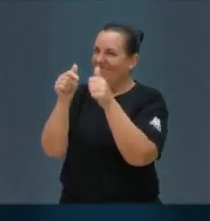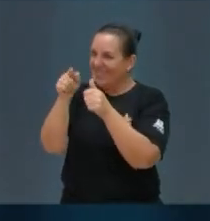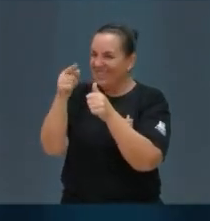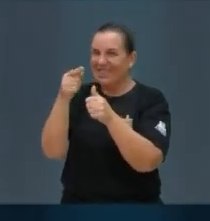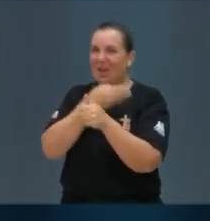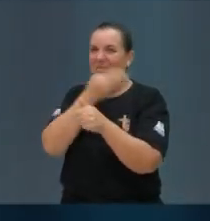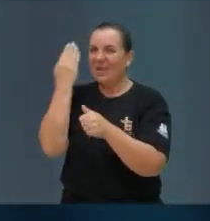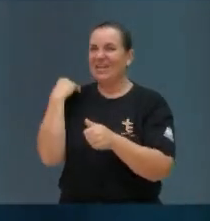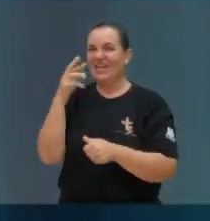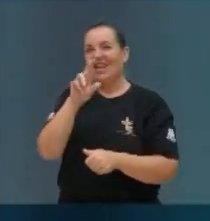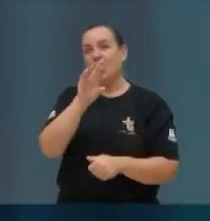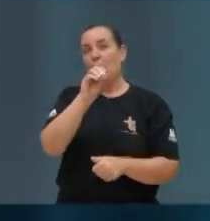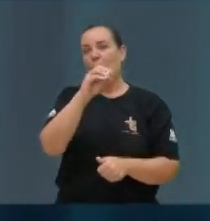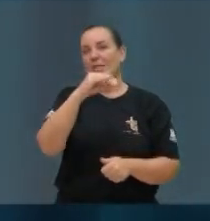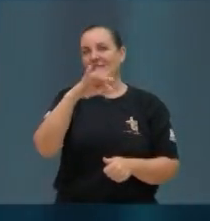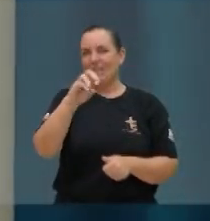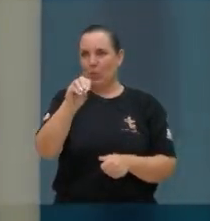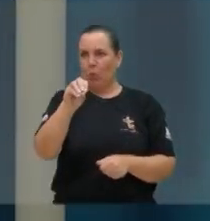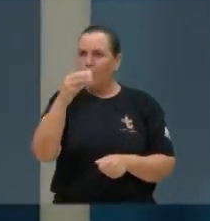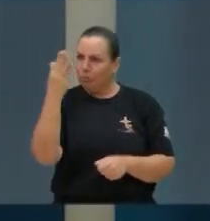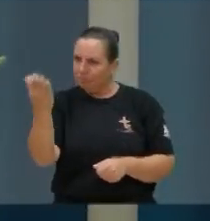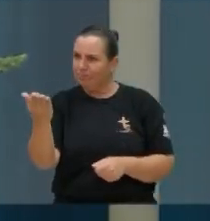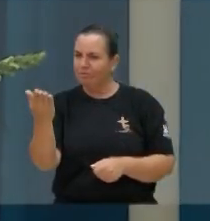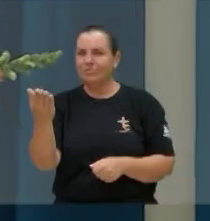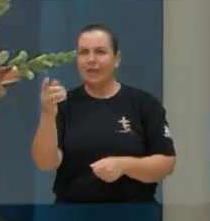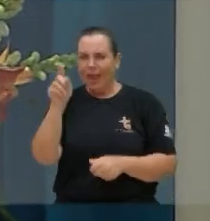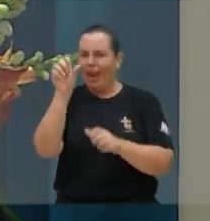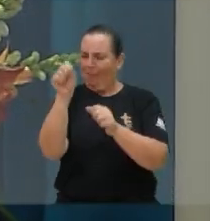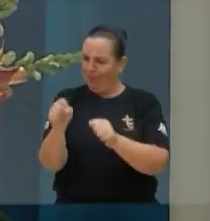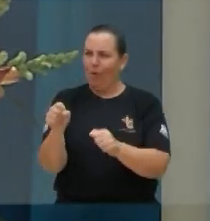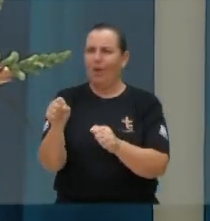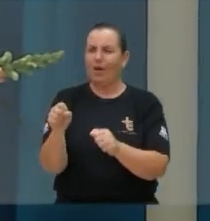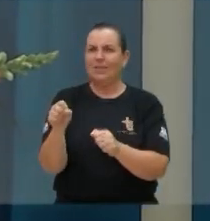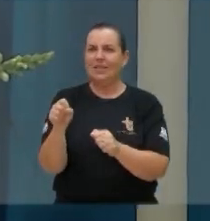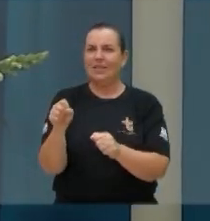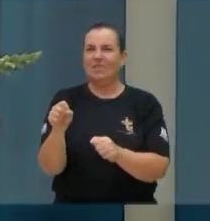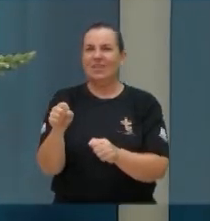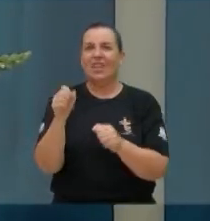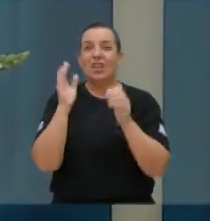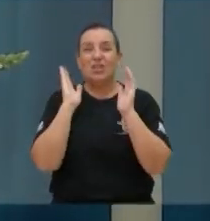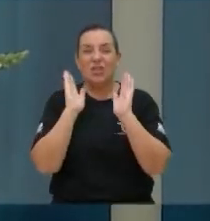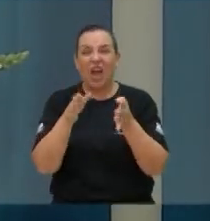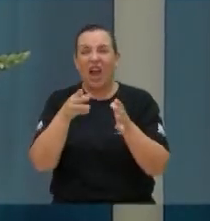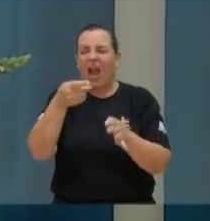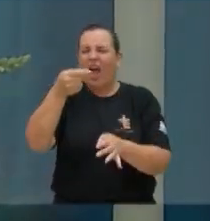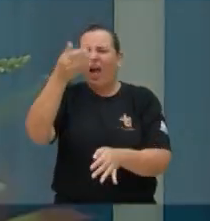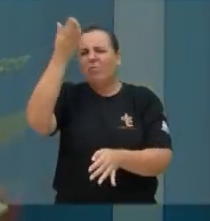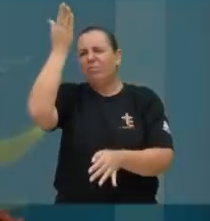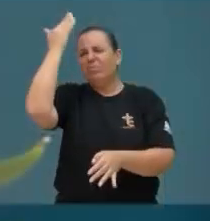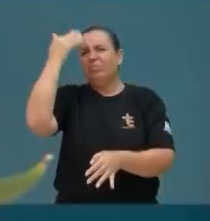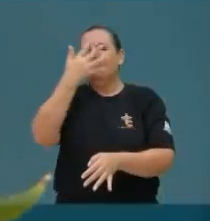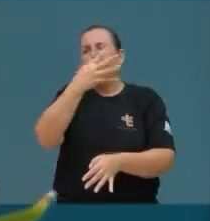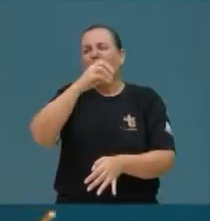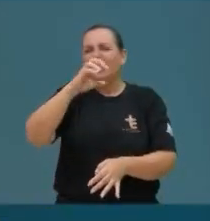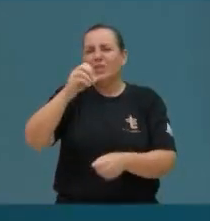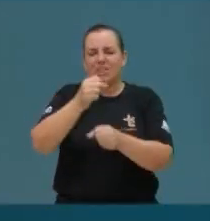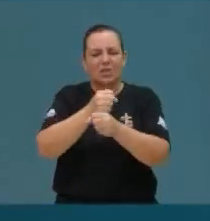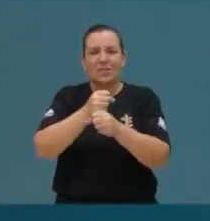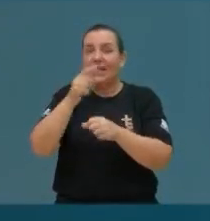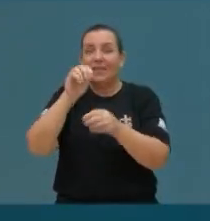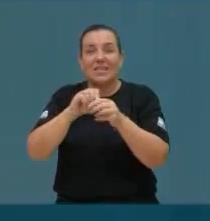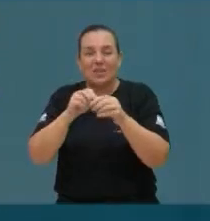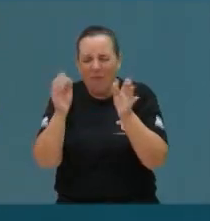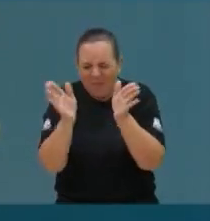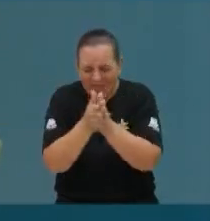Rocio. Coloque nas mãos dela, ela pode. Há quase 400 anos ela está fazendo milagre na vida de